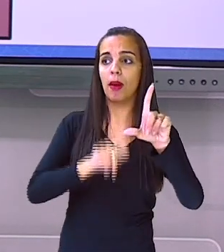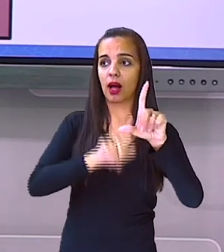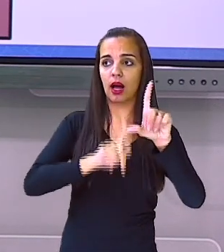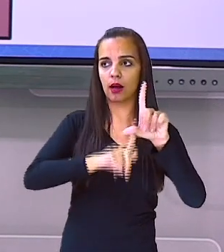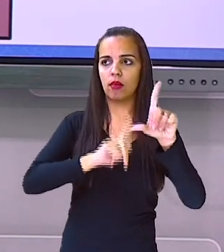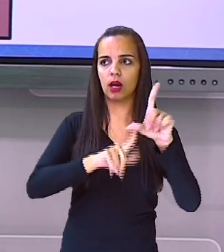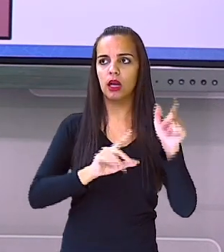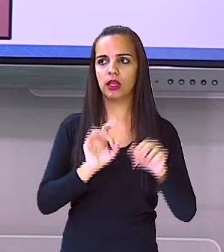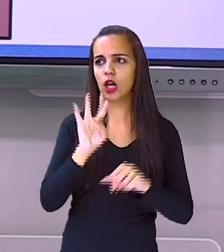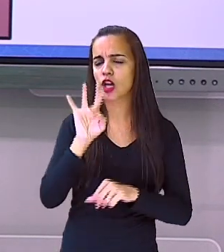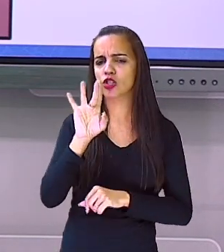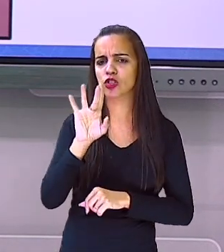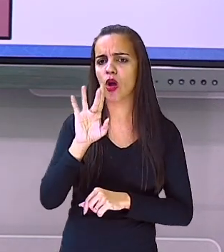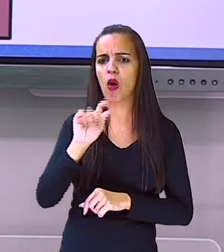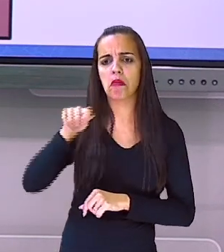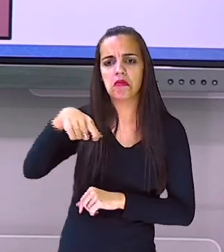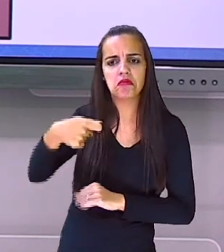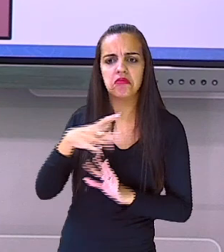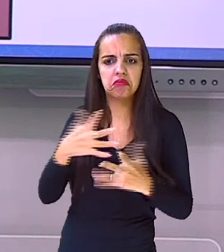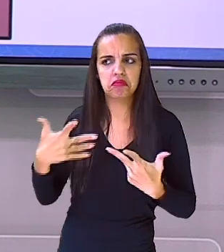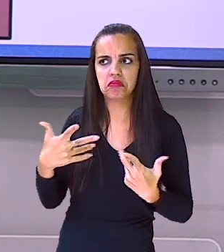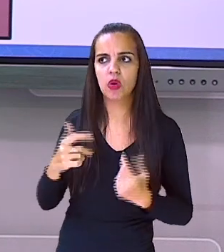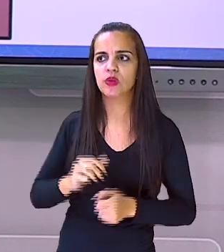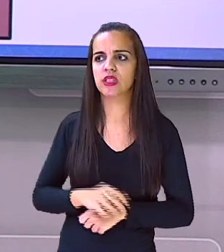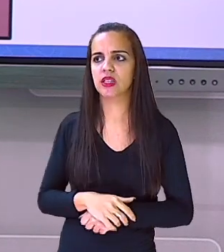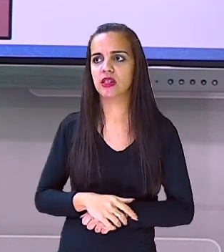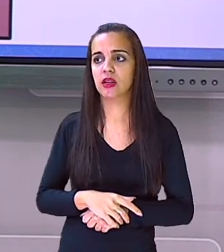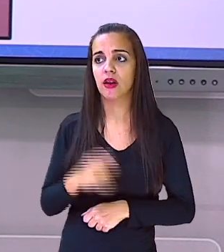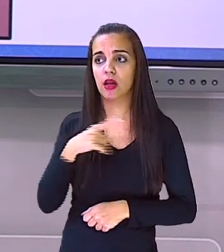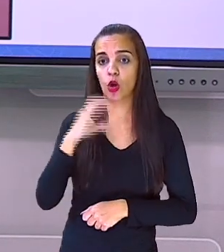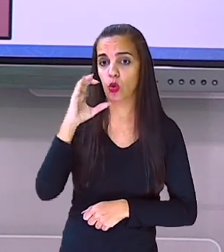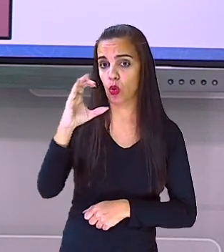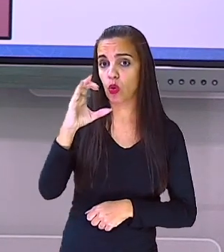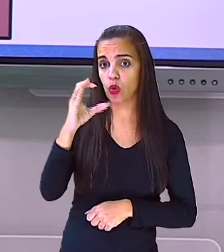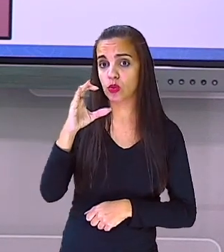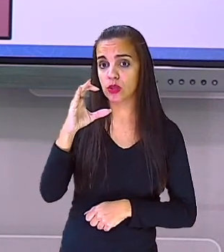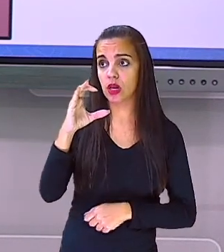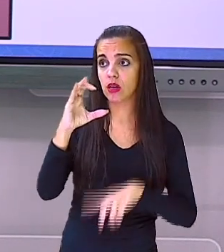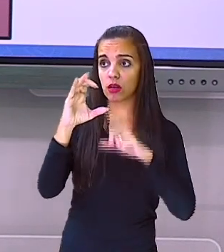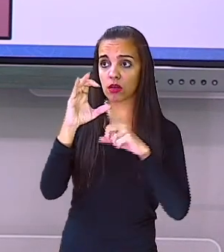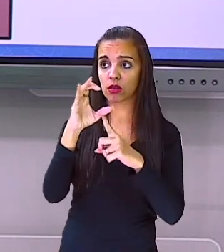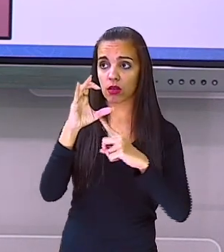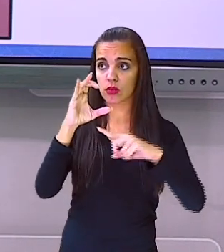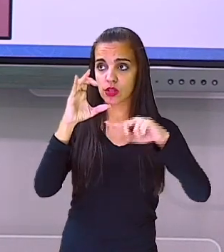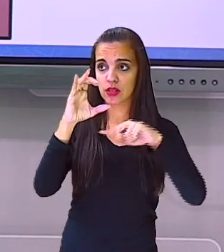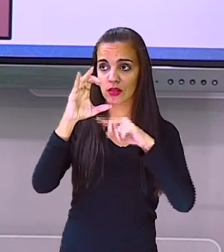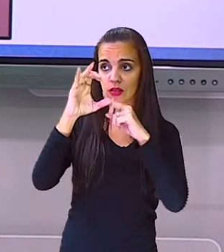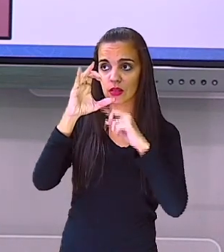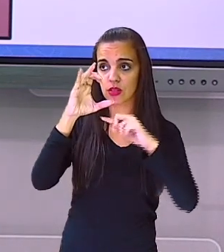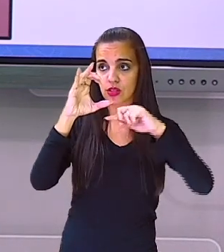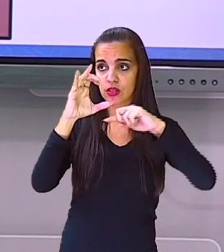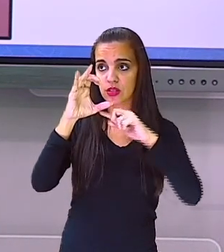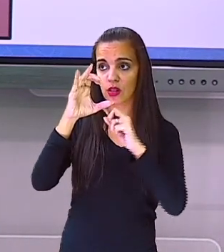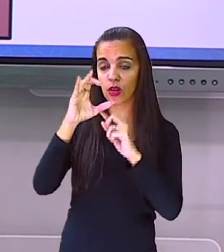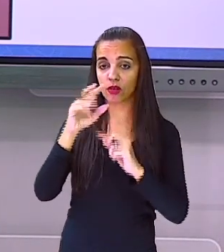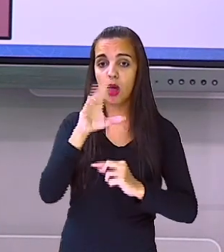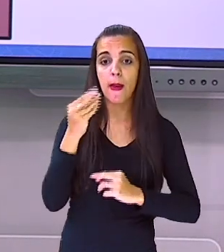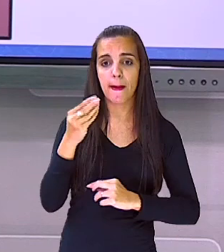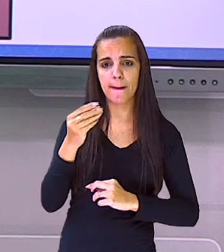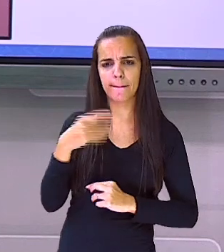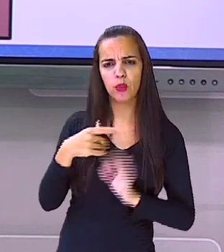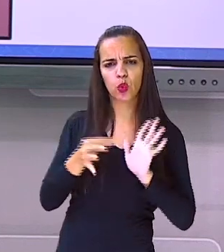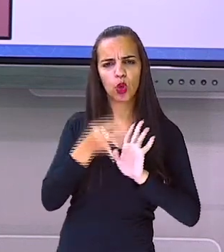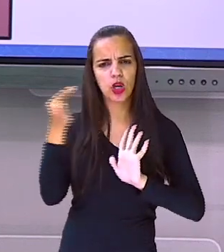um sinal. Já pensou? Juntou o C, a letra C, com esse sinal diacrítico aí, que